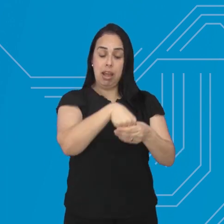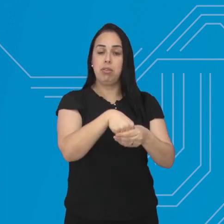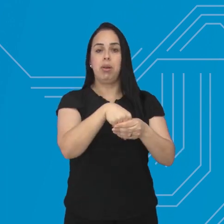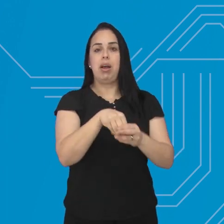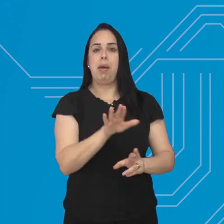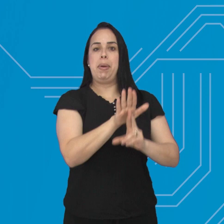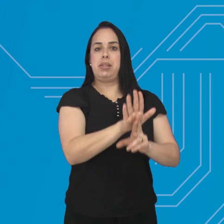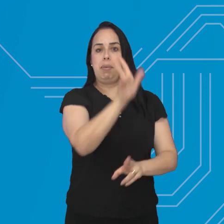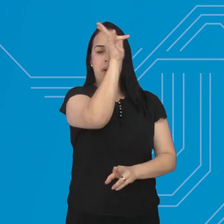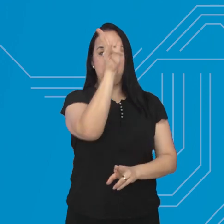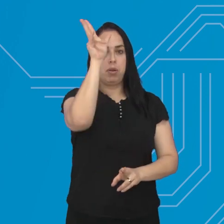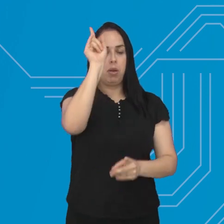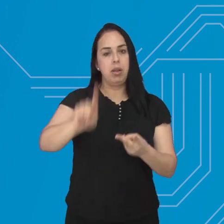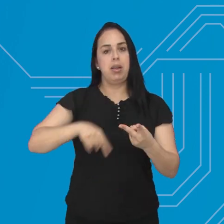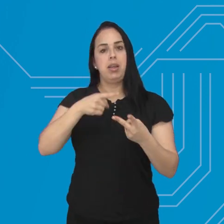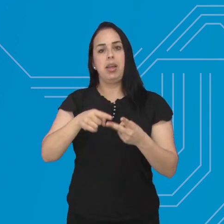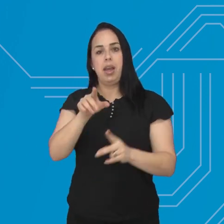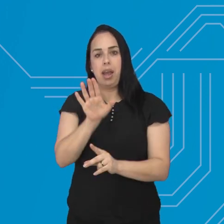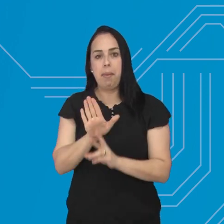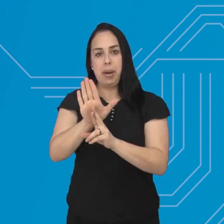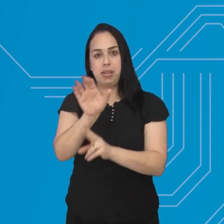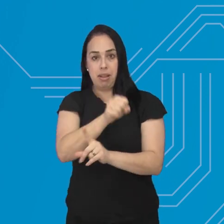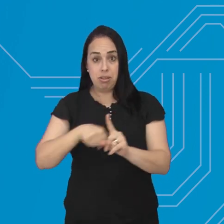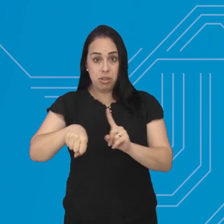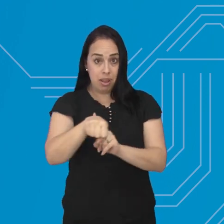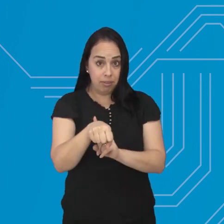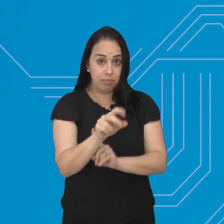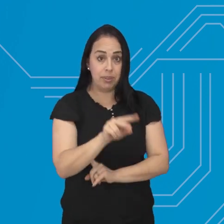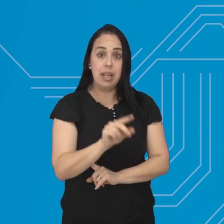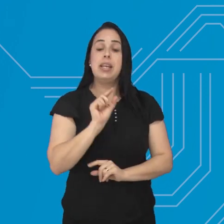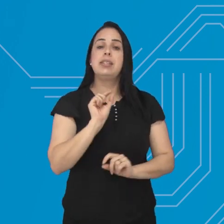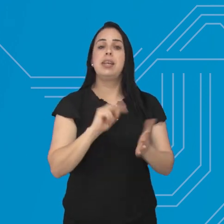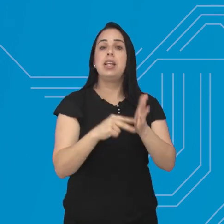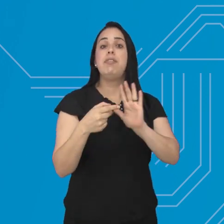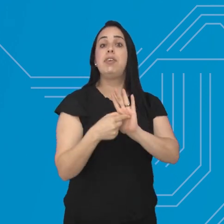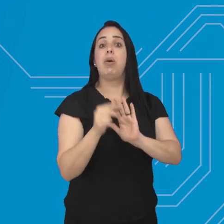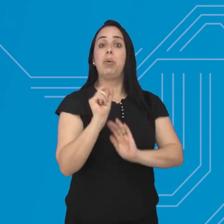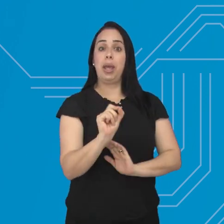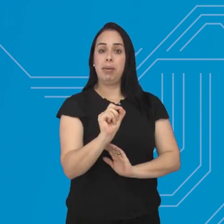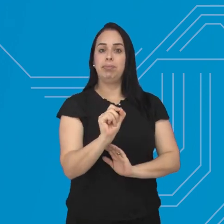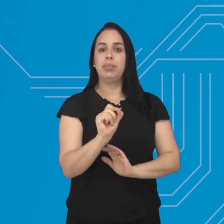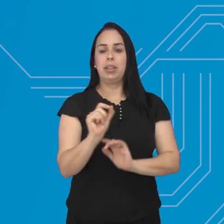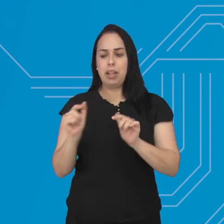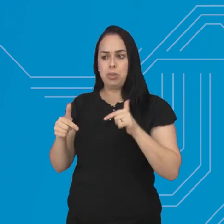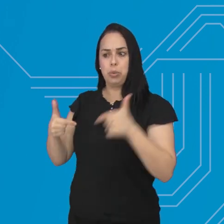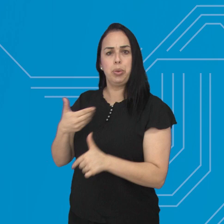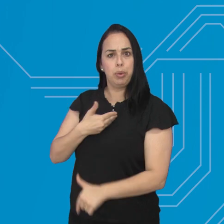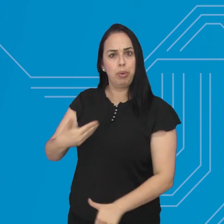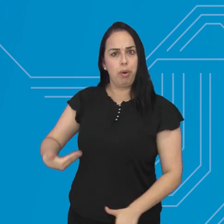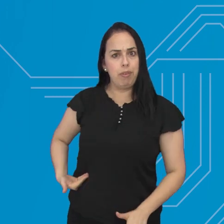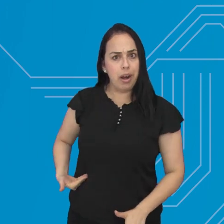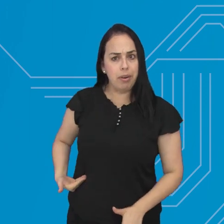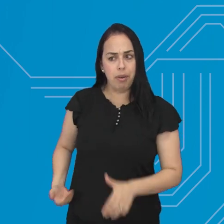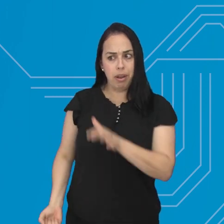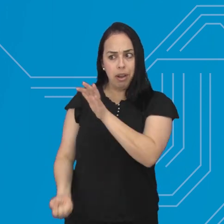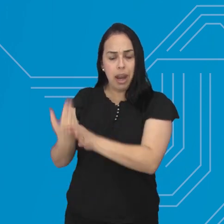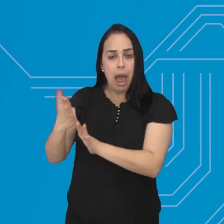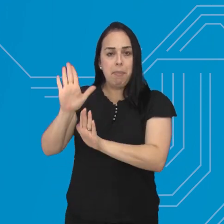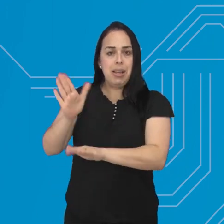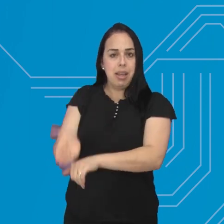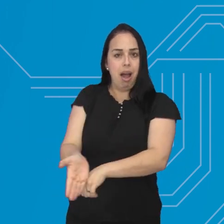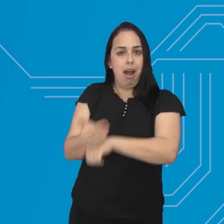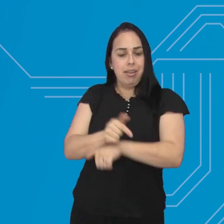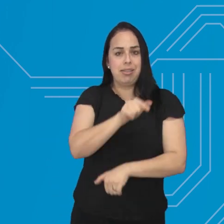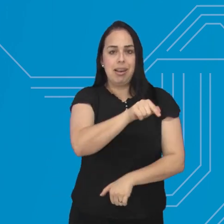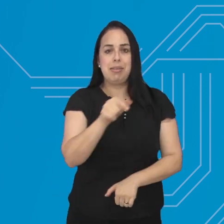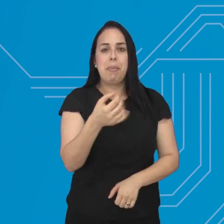por integrantes do poder público e também da sociedade civil. Significa que algumas políticas públicas, antes de serem